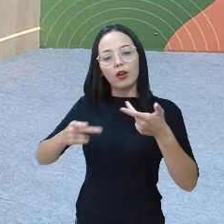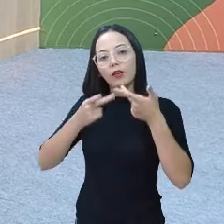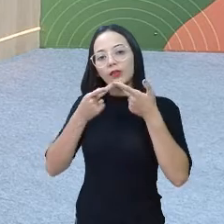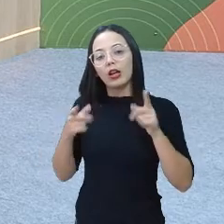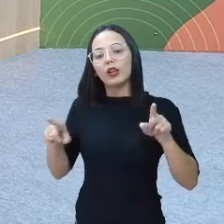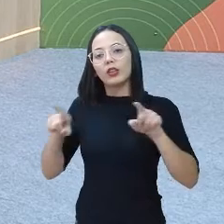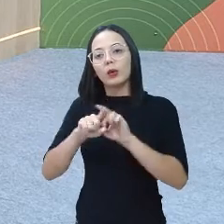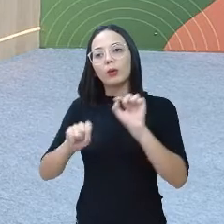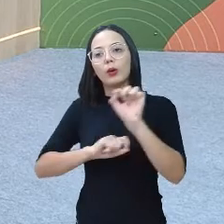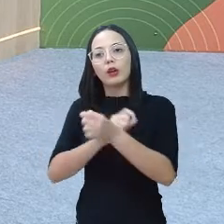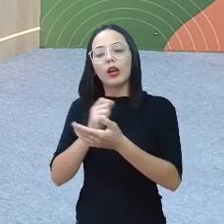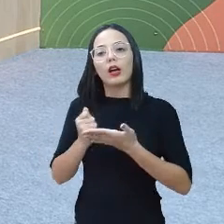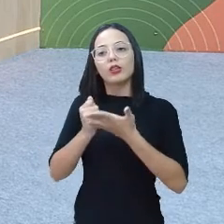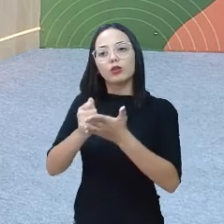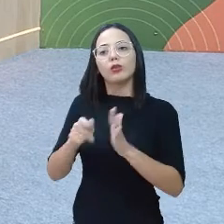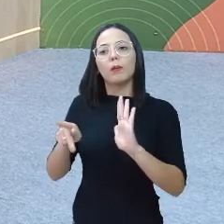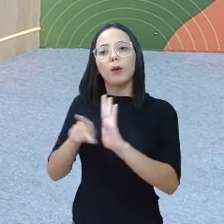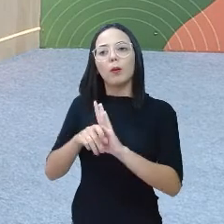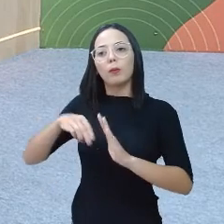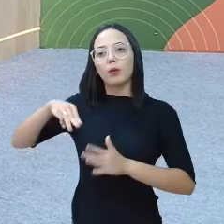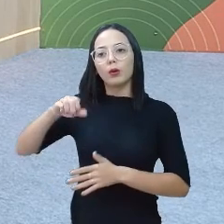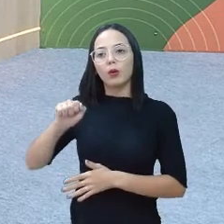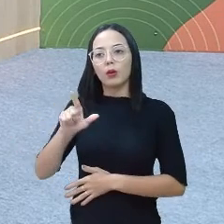tiveram a ajuda da Malinche, né?